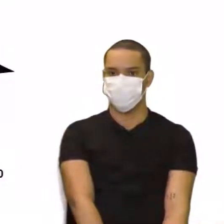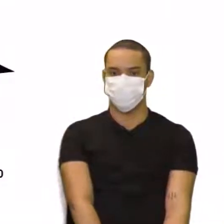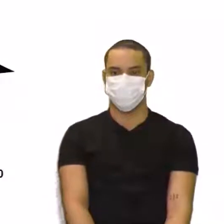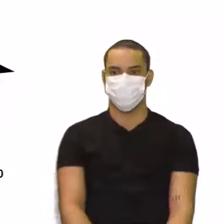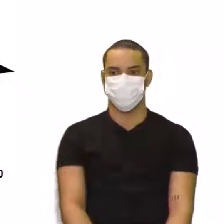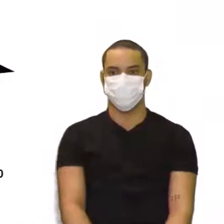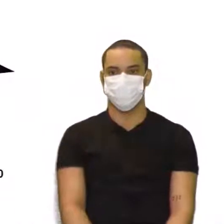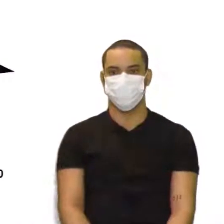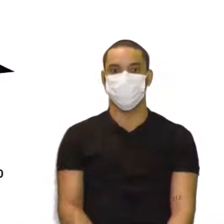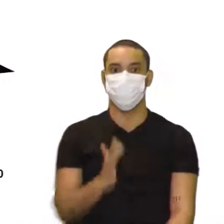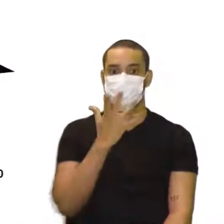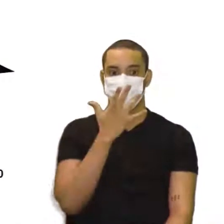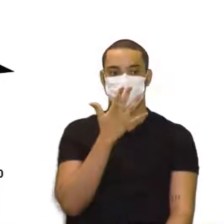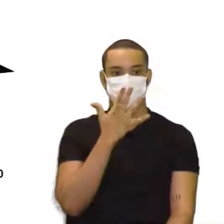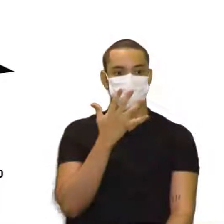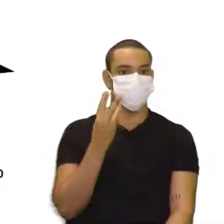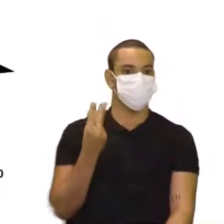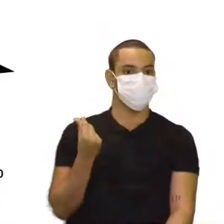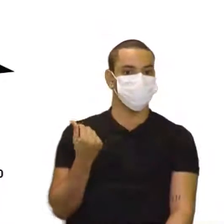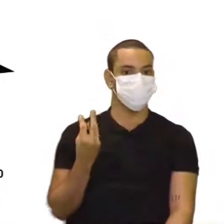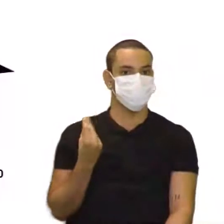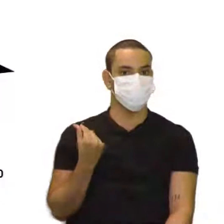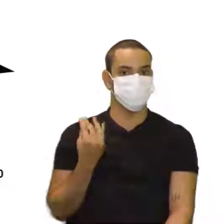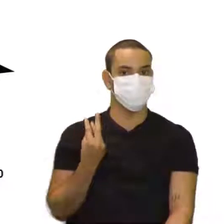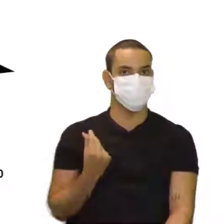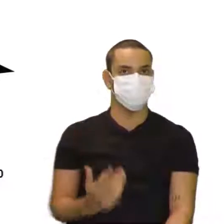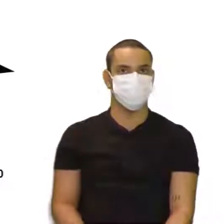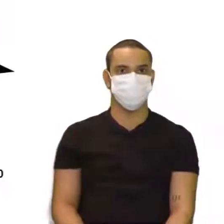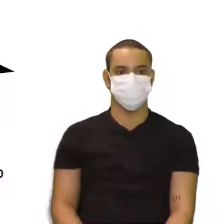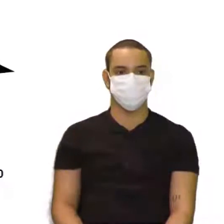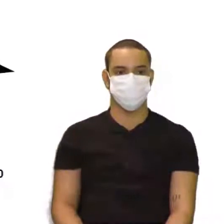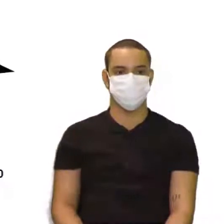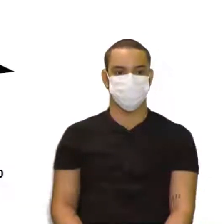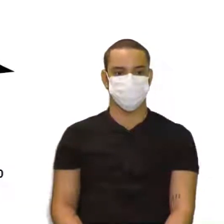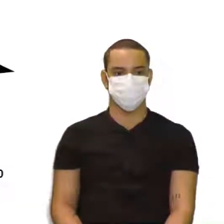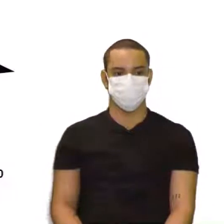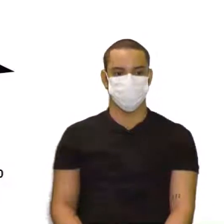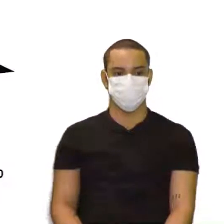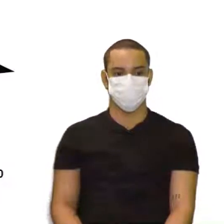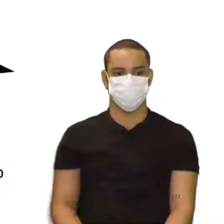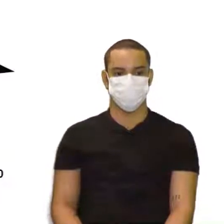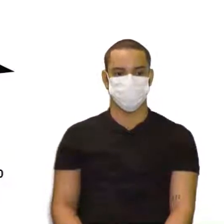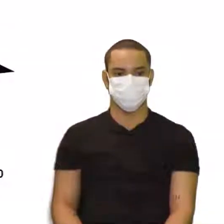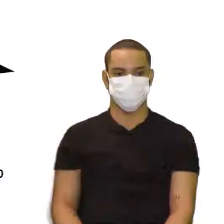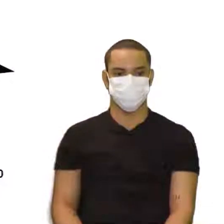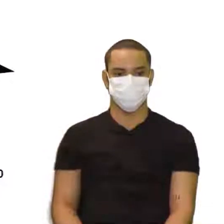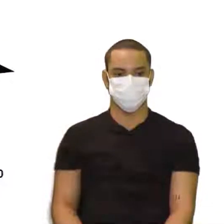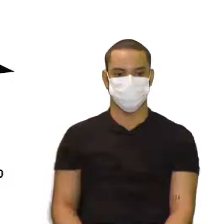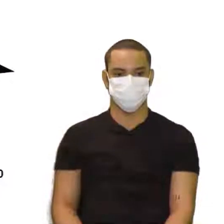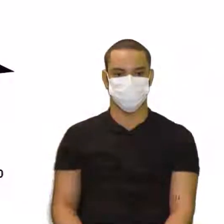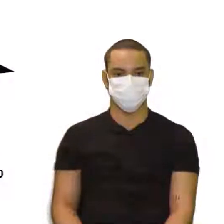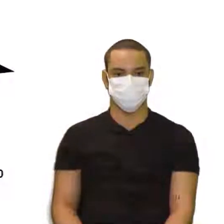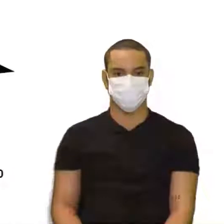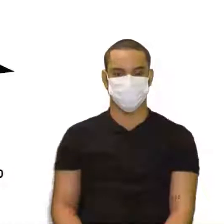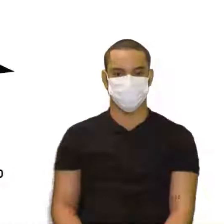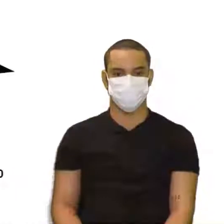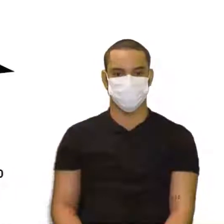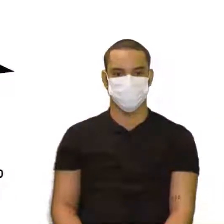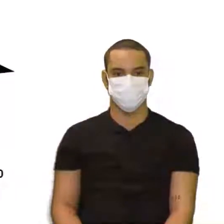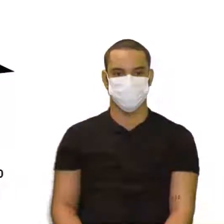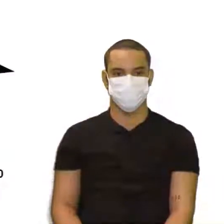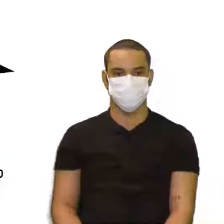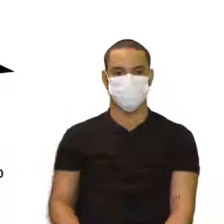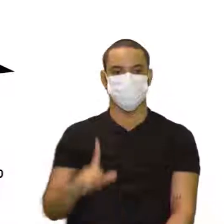Deixa eu ver uma cor que não tem aqui. Eu vou pegar esse azul aqui, pronto. Então, olha só, você